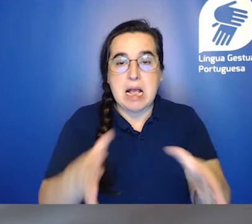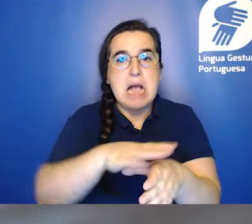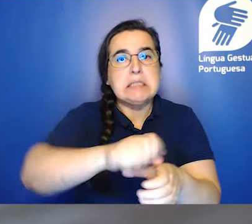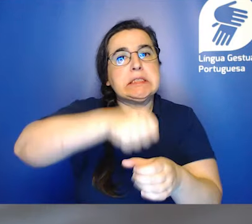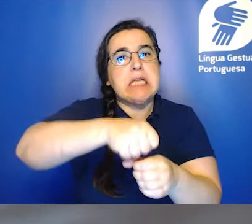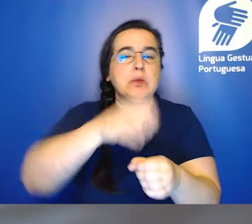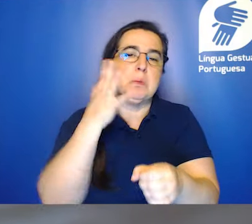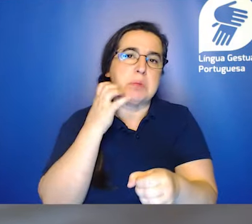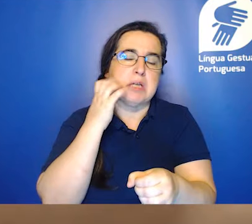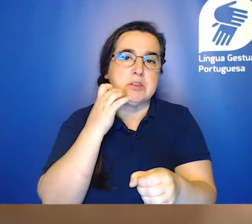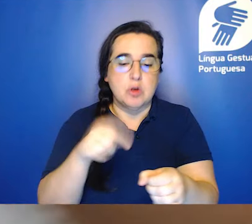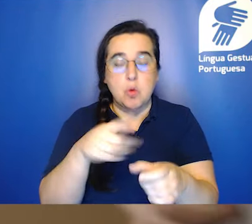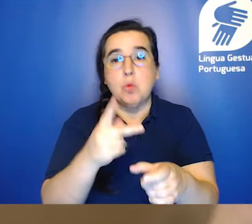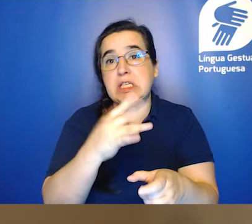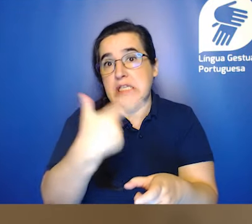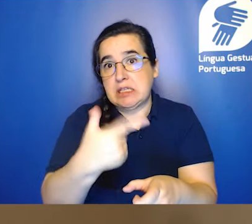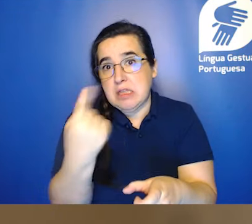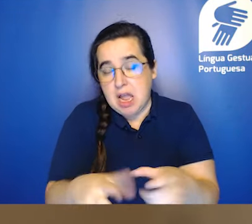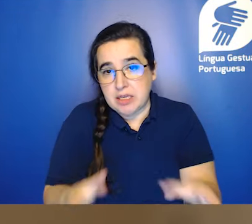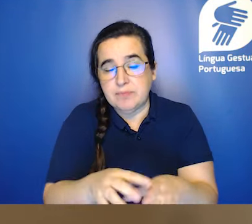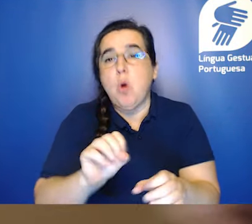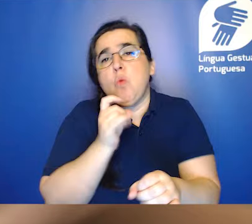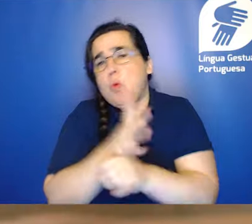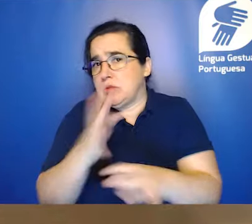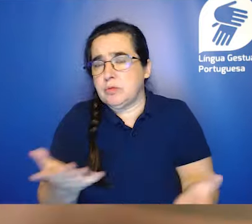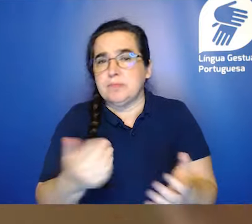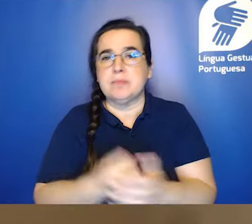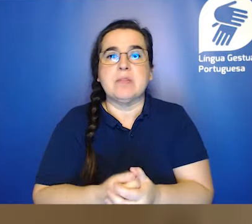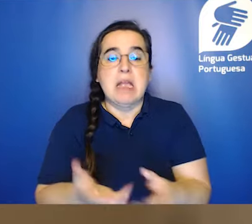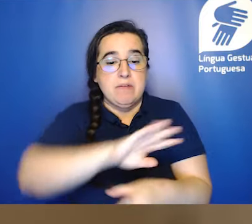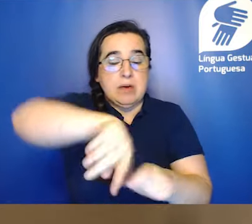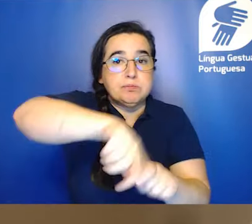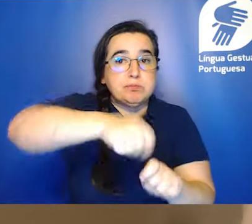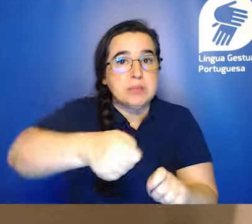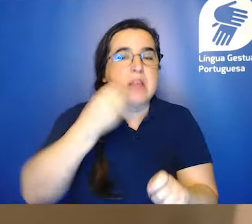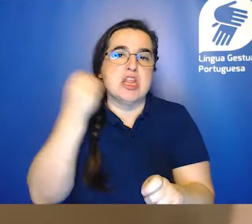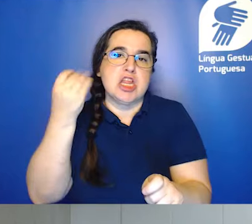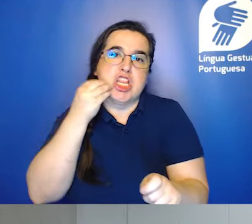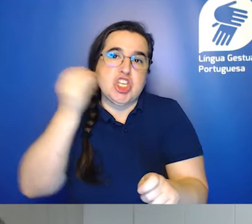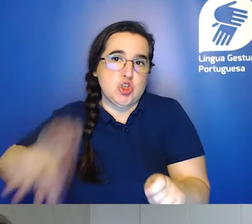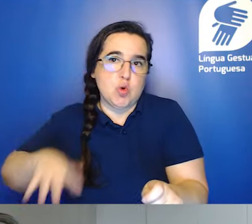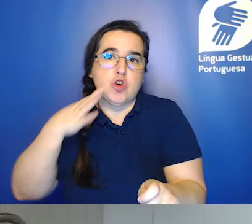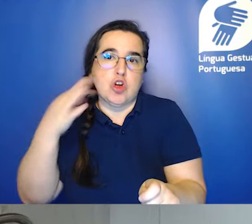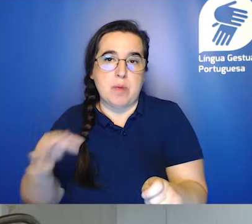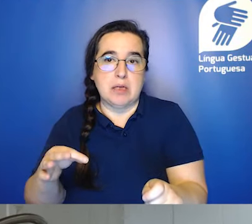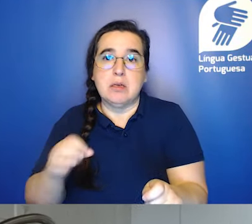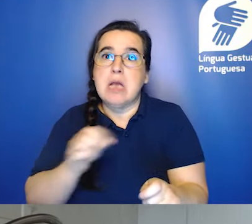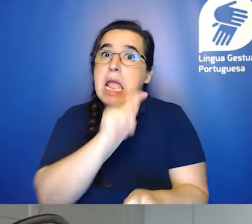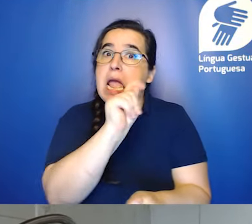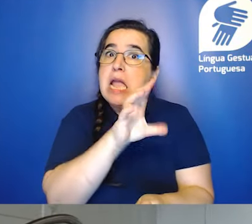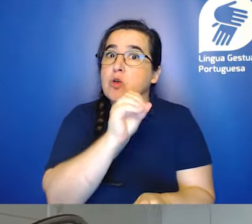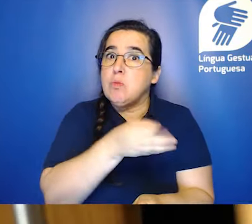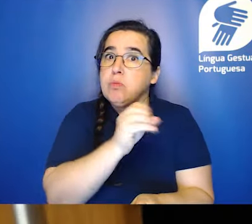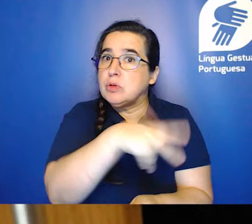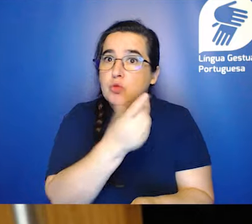elementos no saco de plástico que integra o kit ou no saco de plástico original. Feche e ponha no lixo comum,